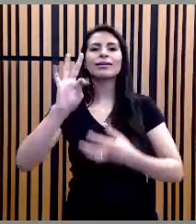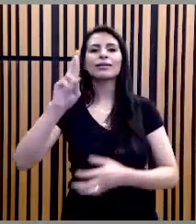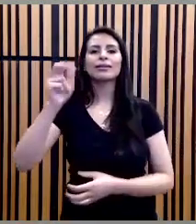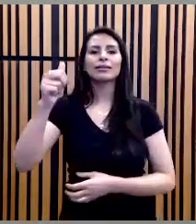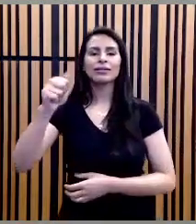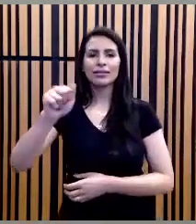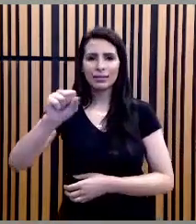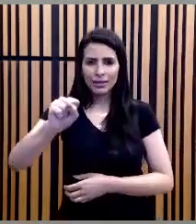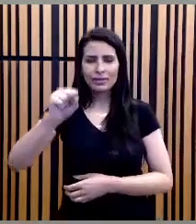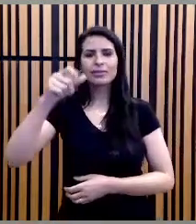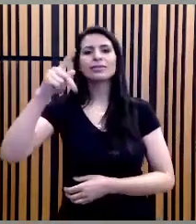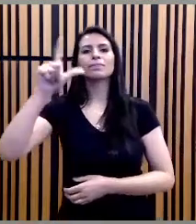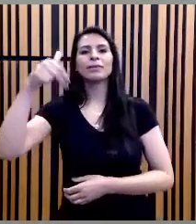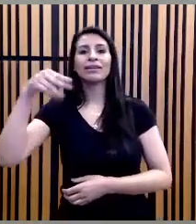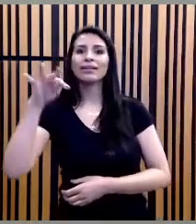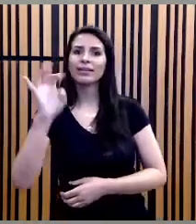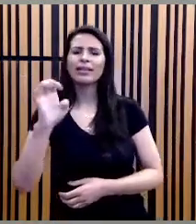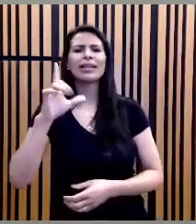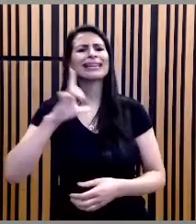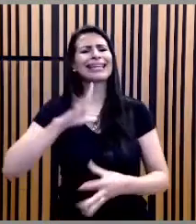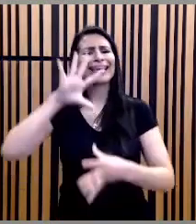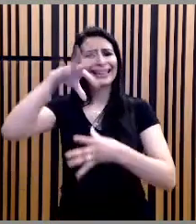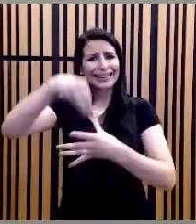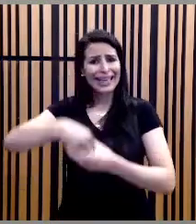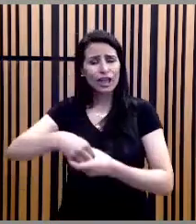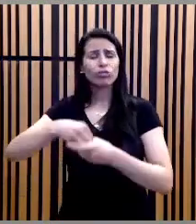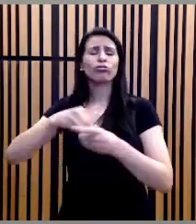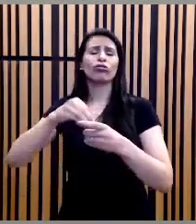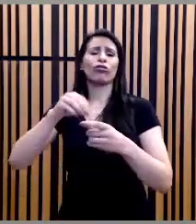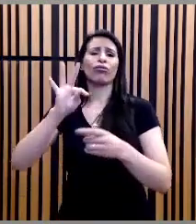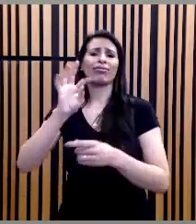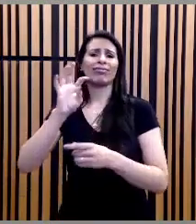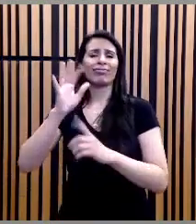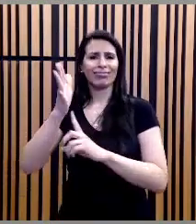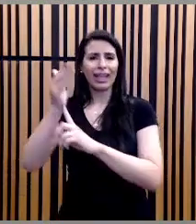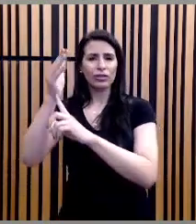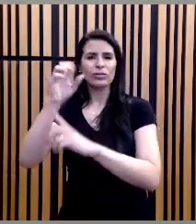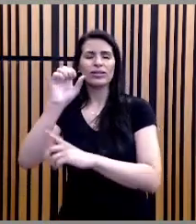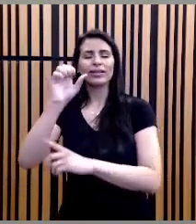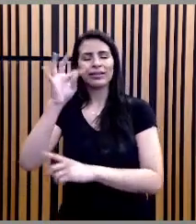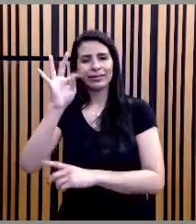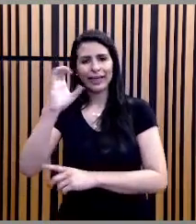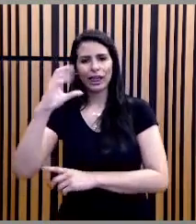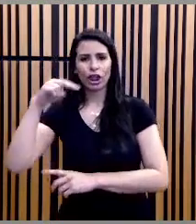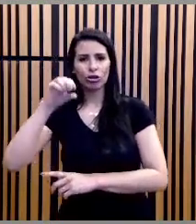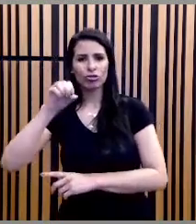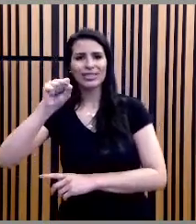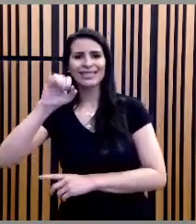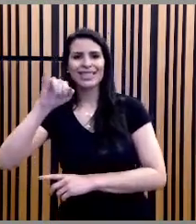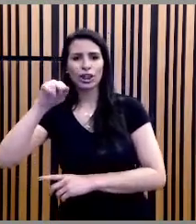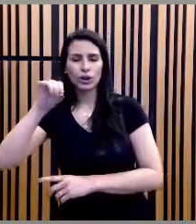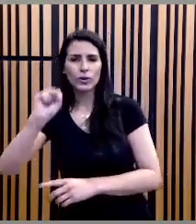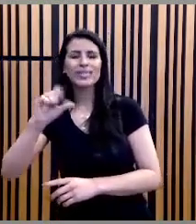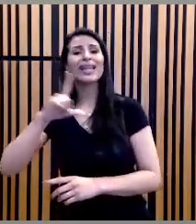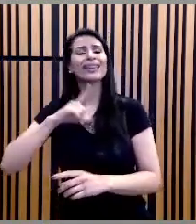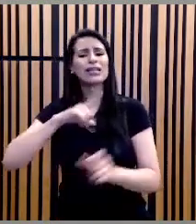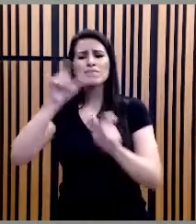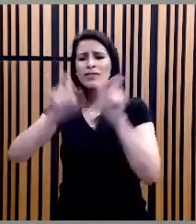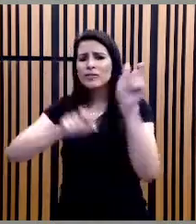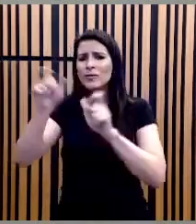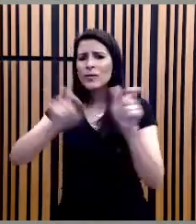do Tecnosinos, enfim, tem todo muitos pesquisadores trabalhando lá na inovação e na evolução